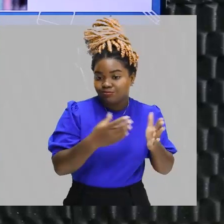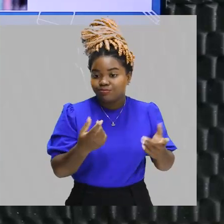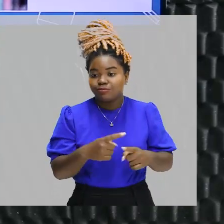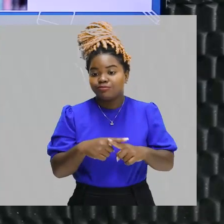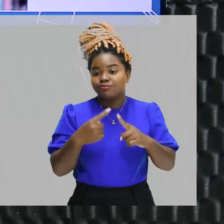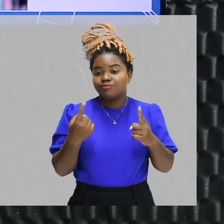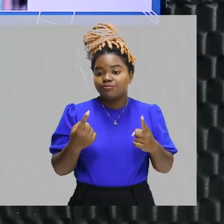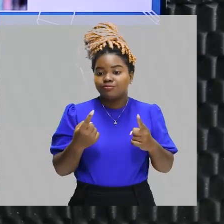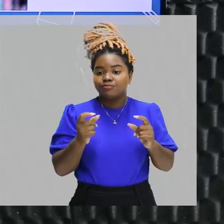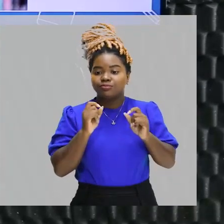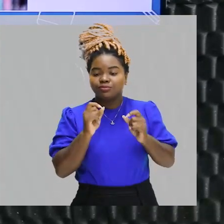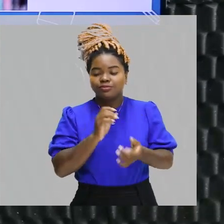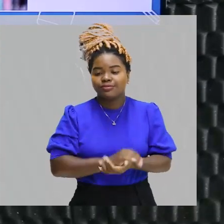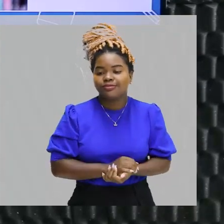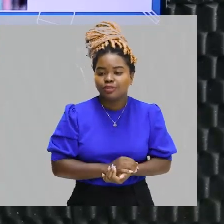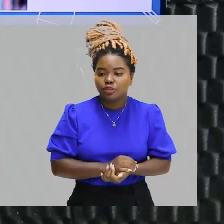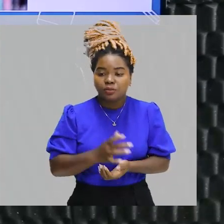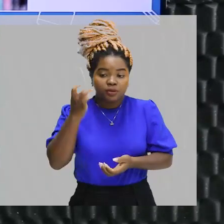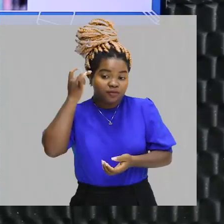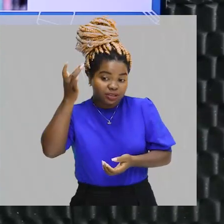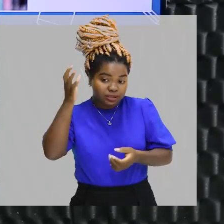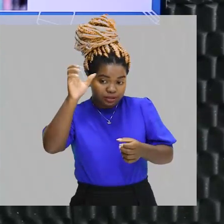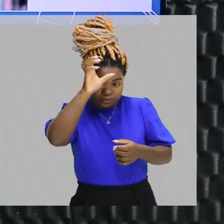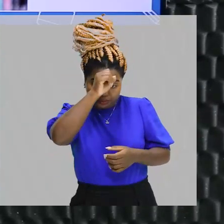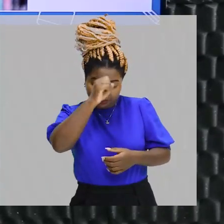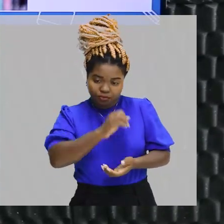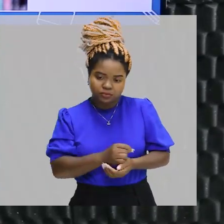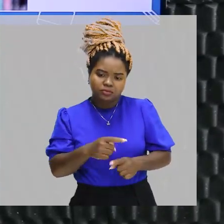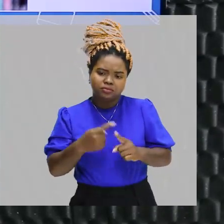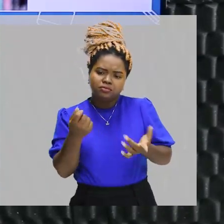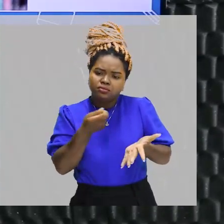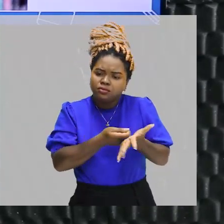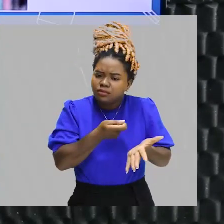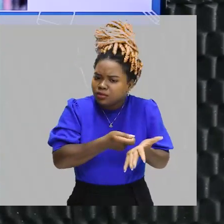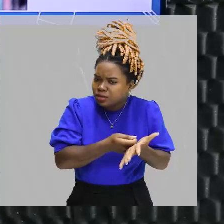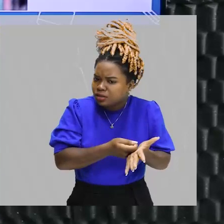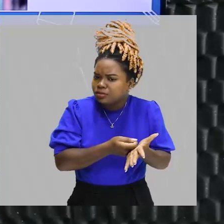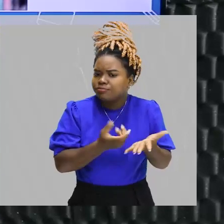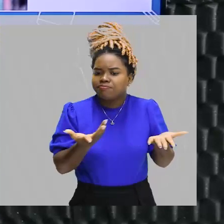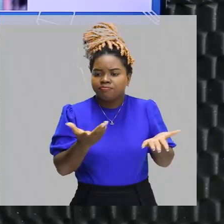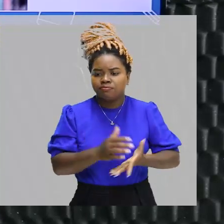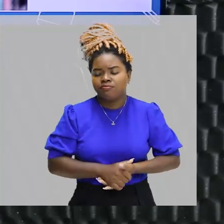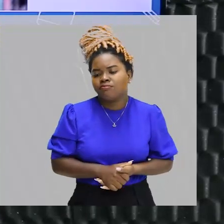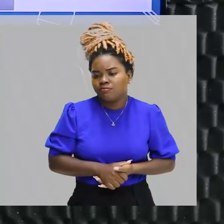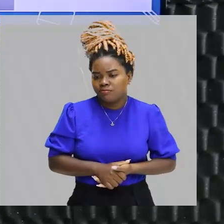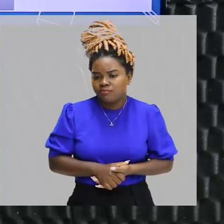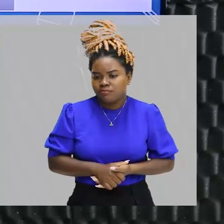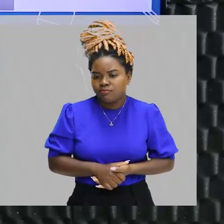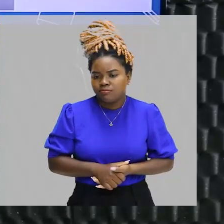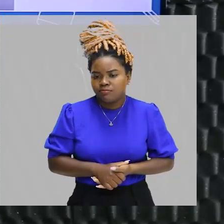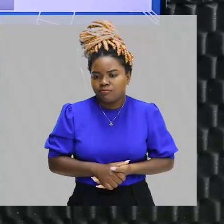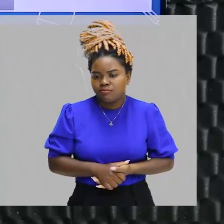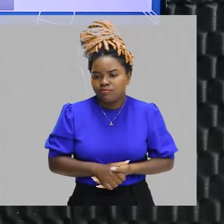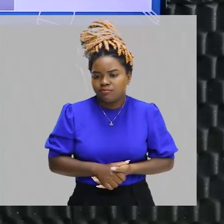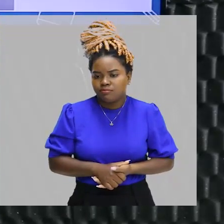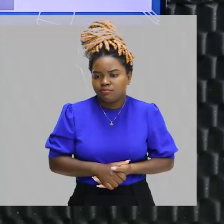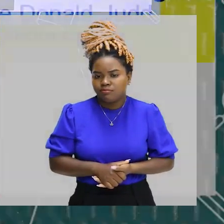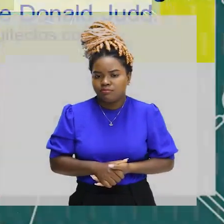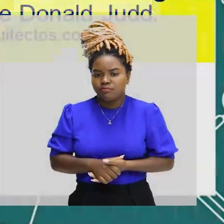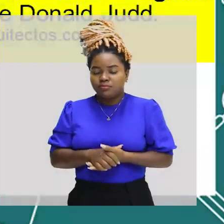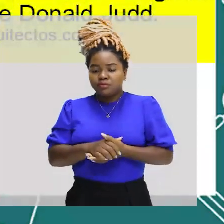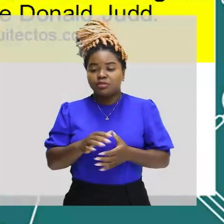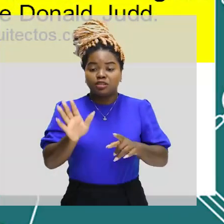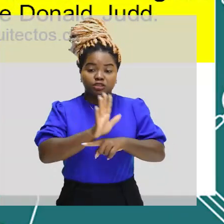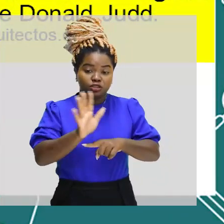mas elas não são rígidas, certo? Isso é uma proposta e, de qualquer maneira, até hoje é muito utilizada. Tanto é que o